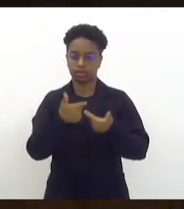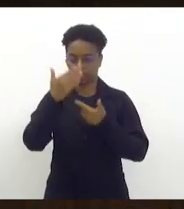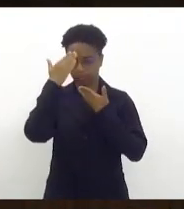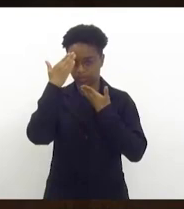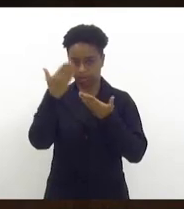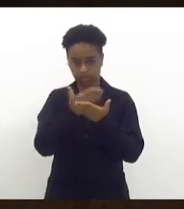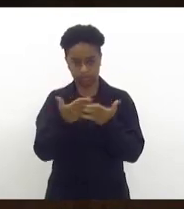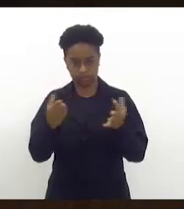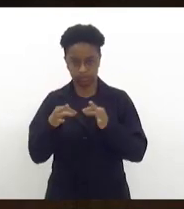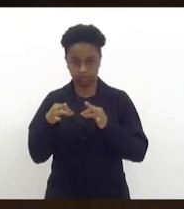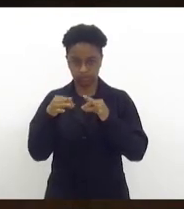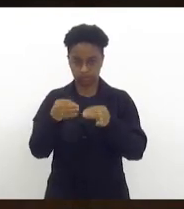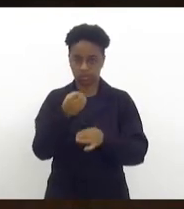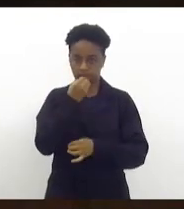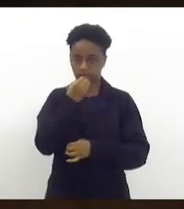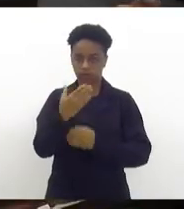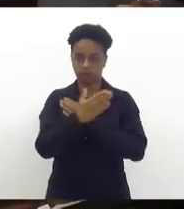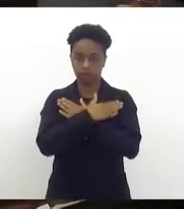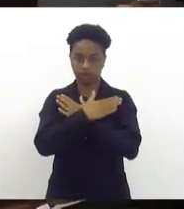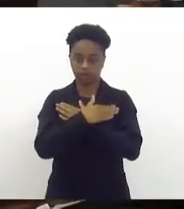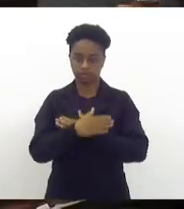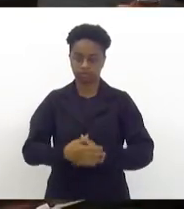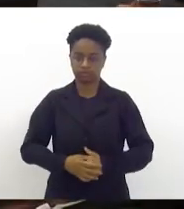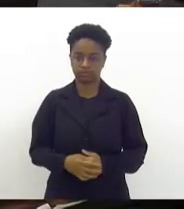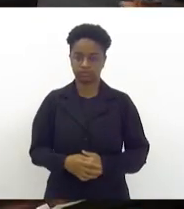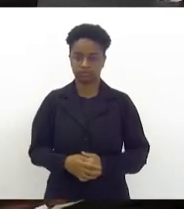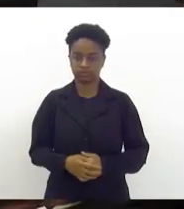obrigado a todos e um bom feriado.